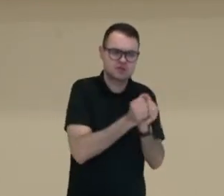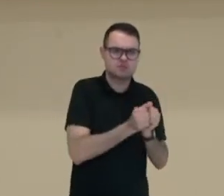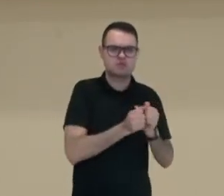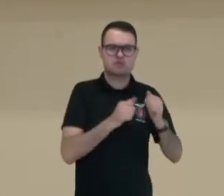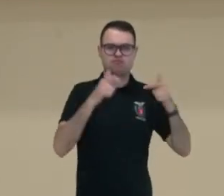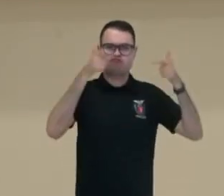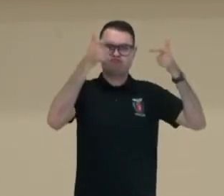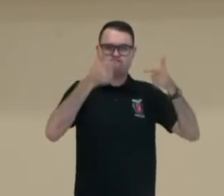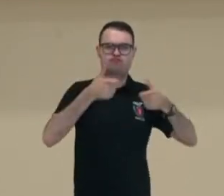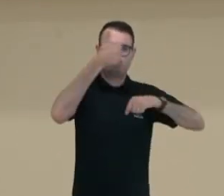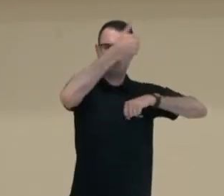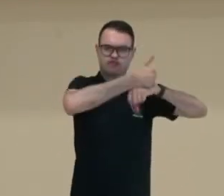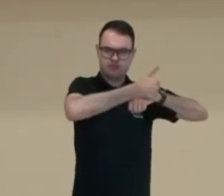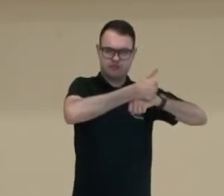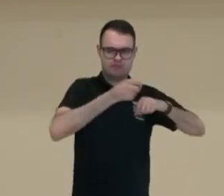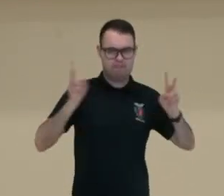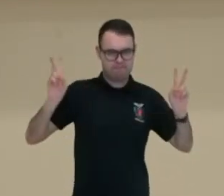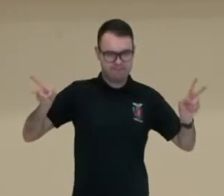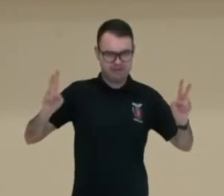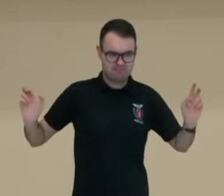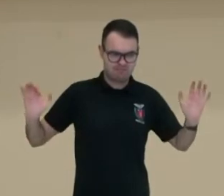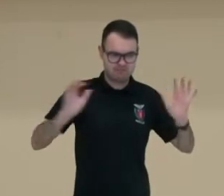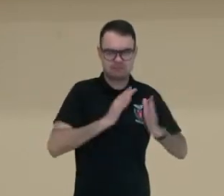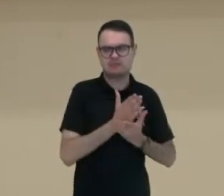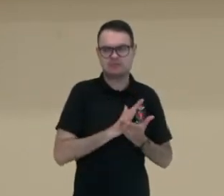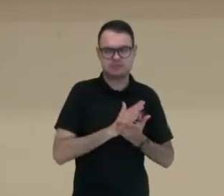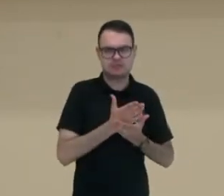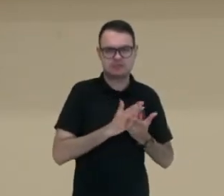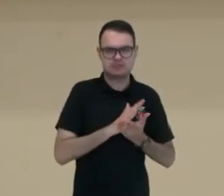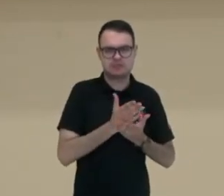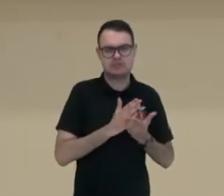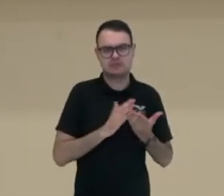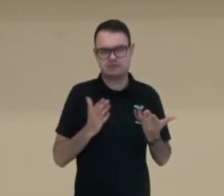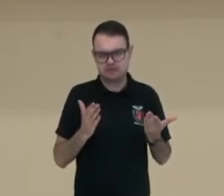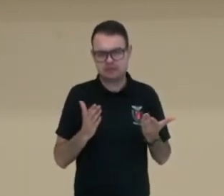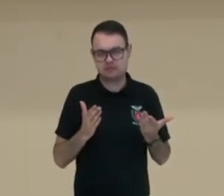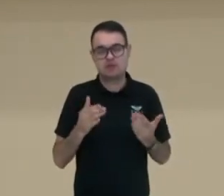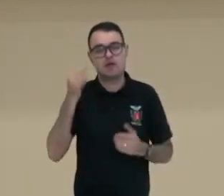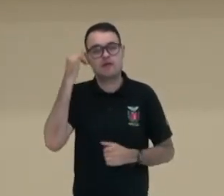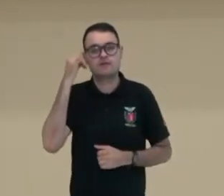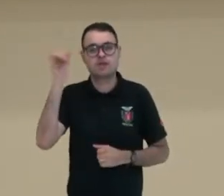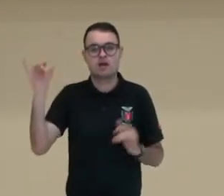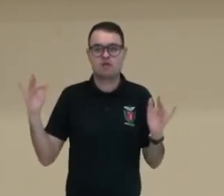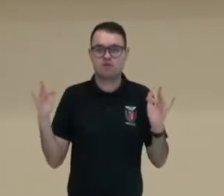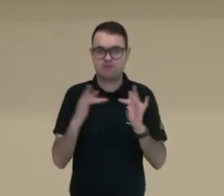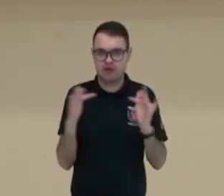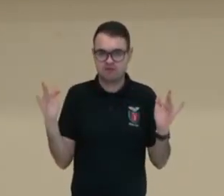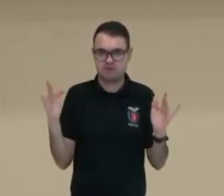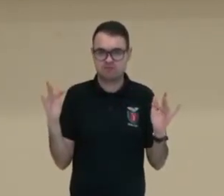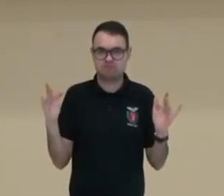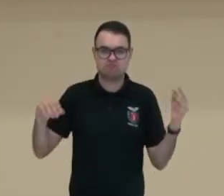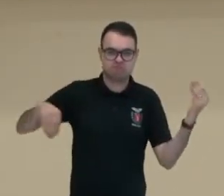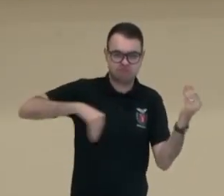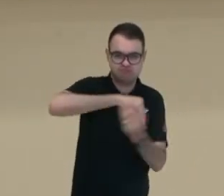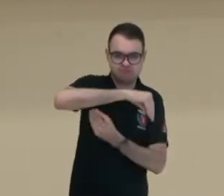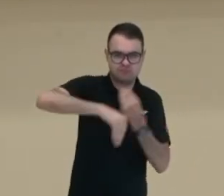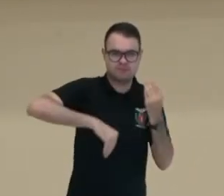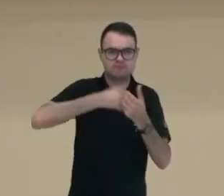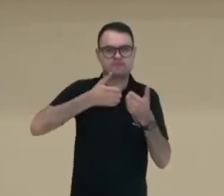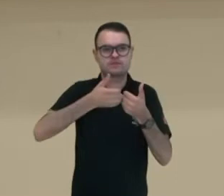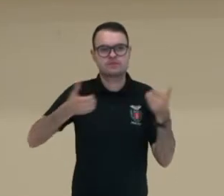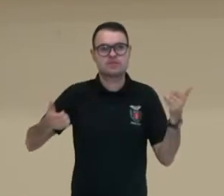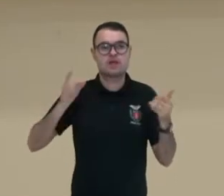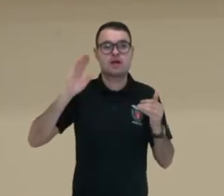uns incômodos, E para evitar esses contatos, até que em 1737